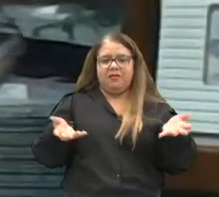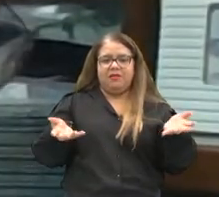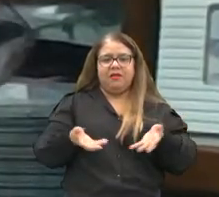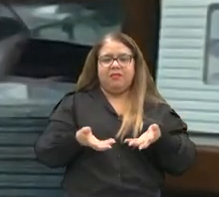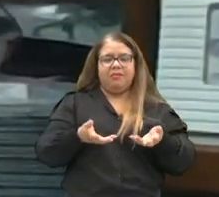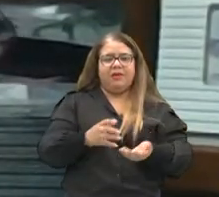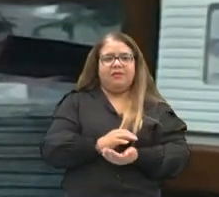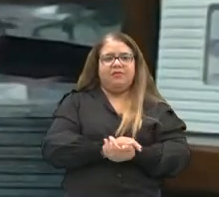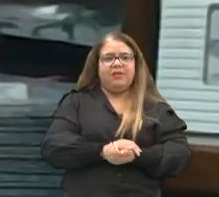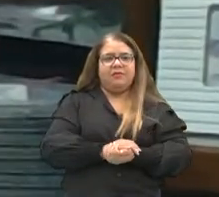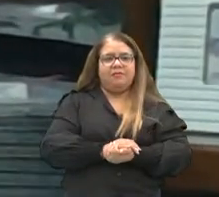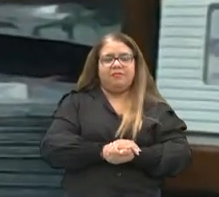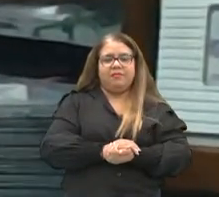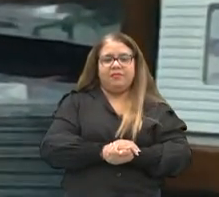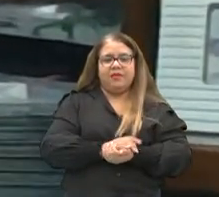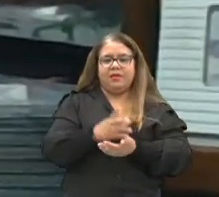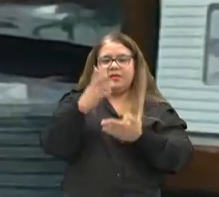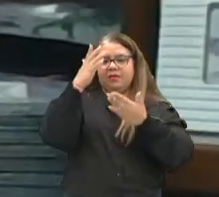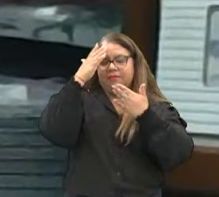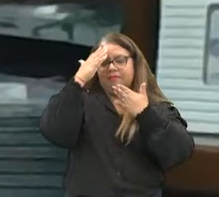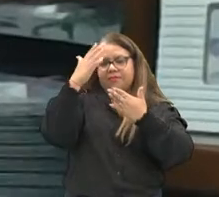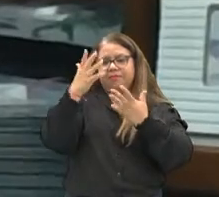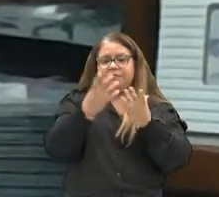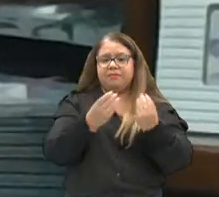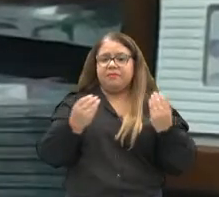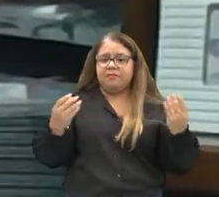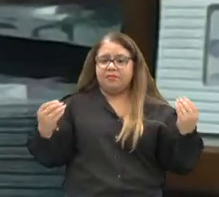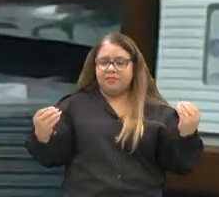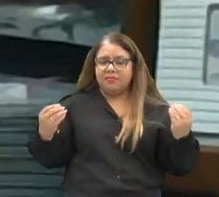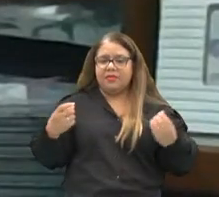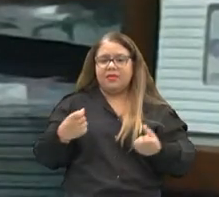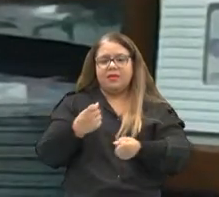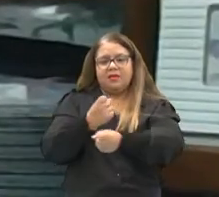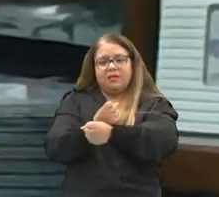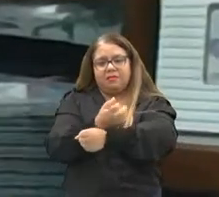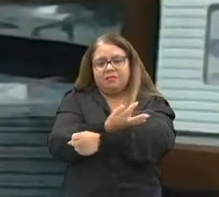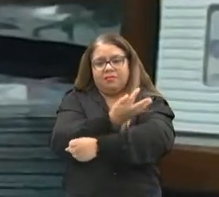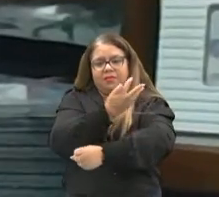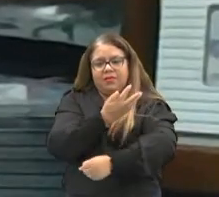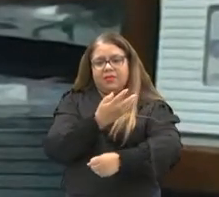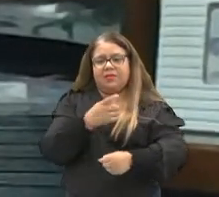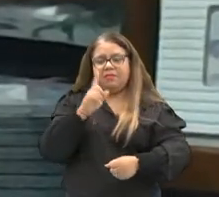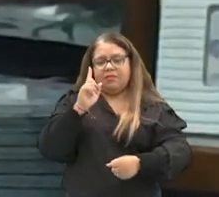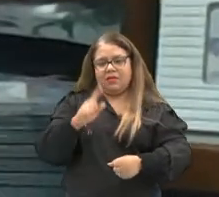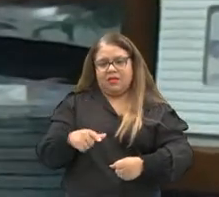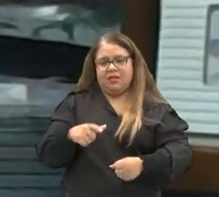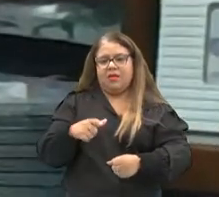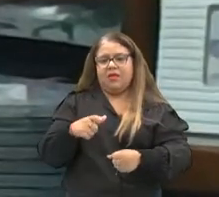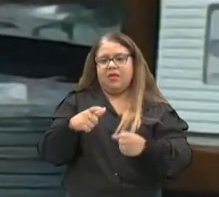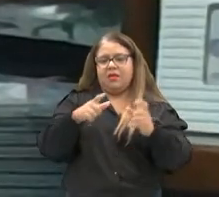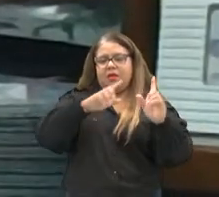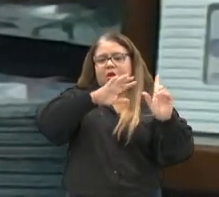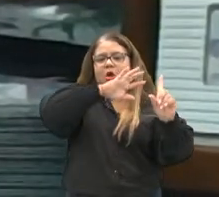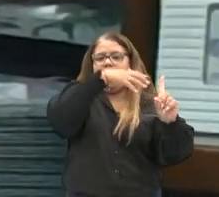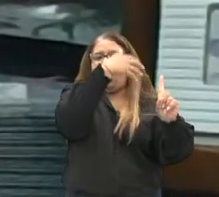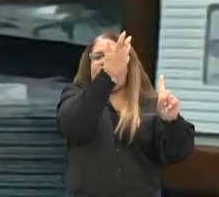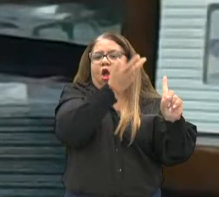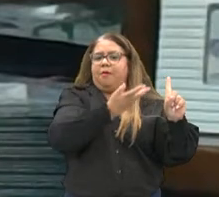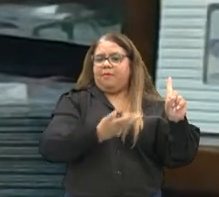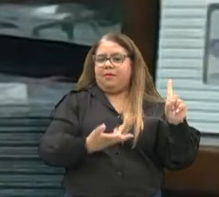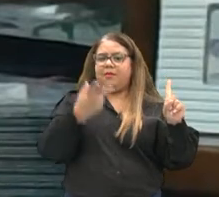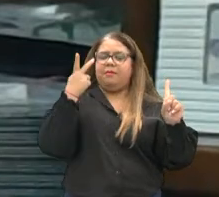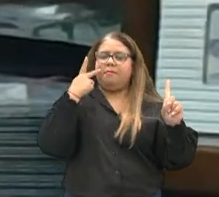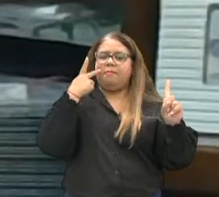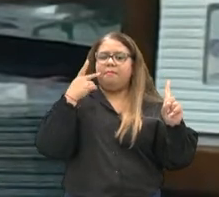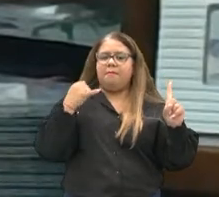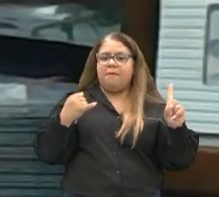mato-grossense. Agradeço muito, emocionada, a minha homenagem que foi prestada a meu